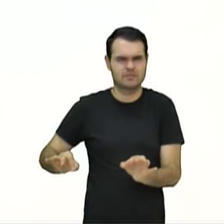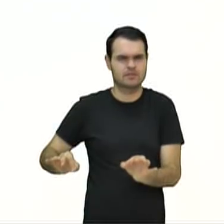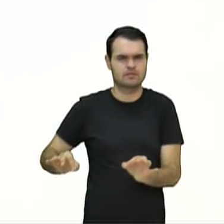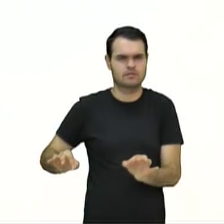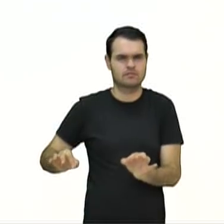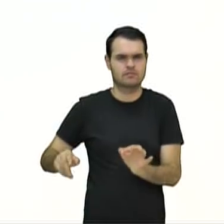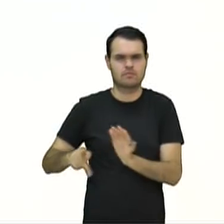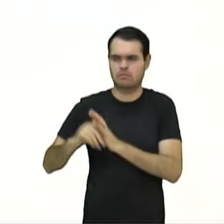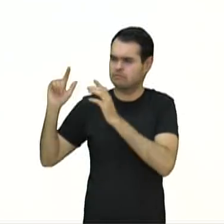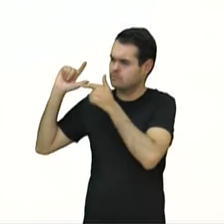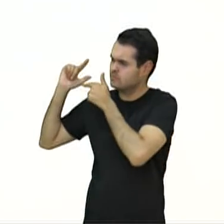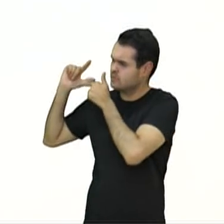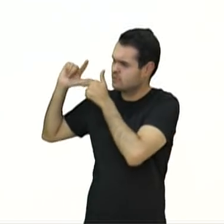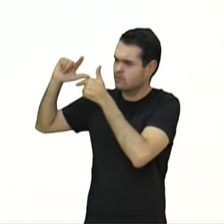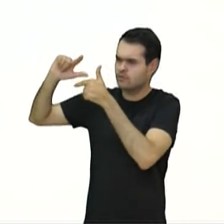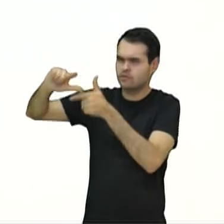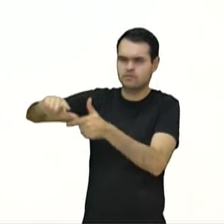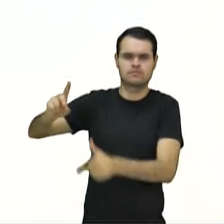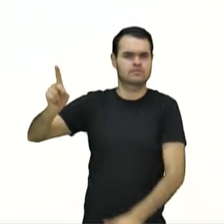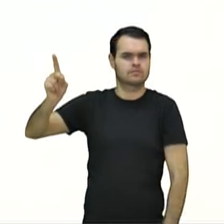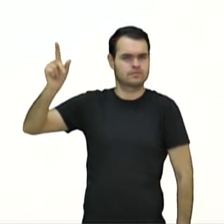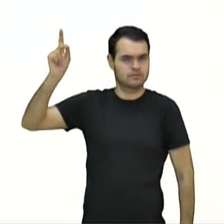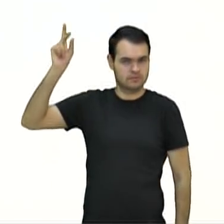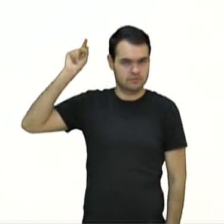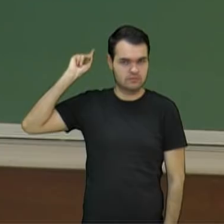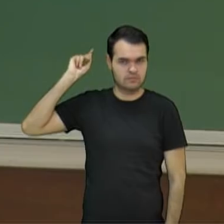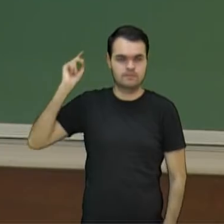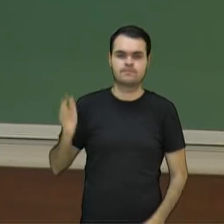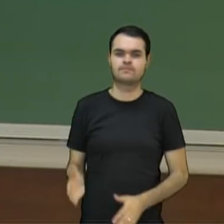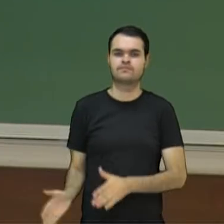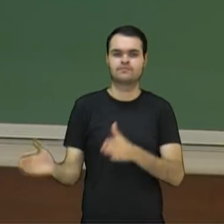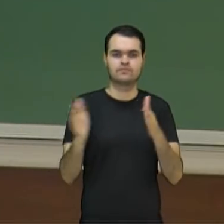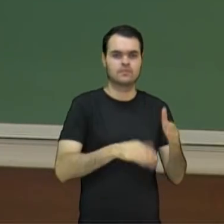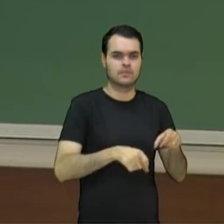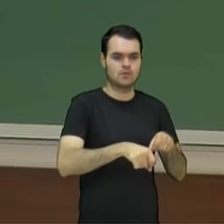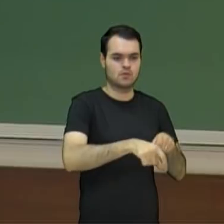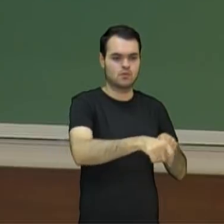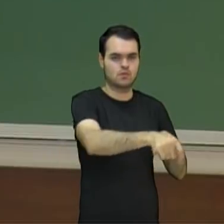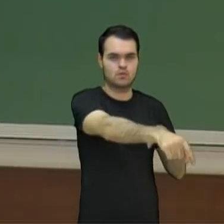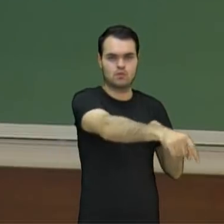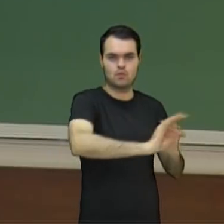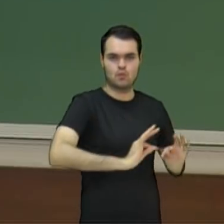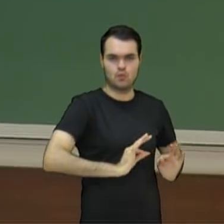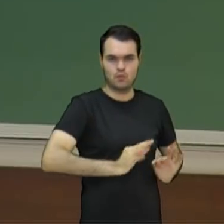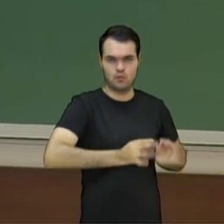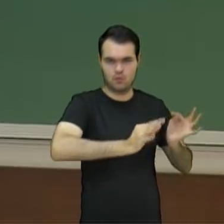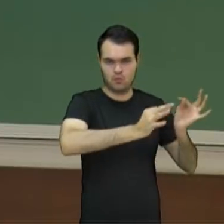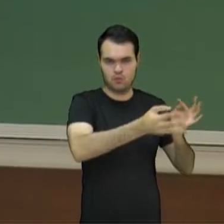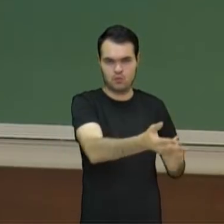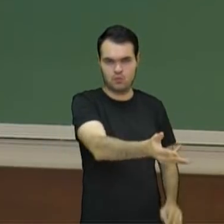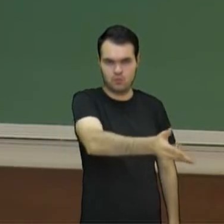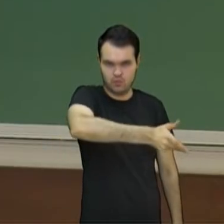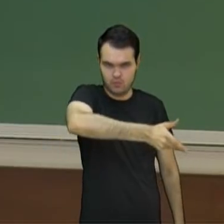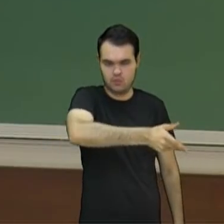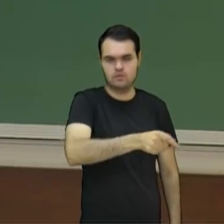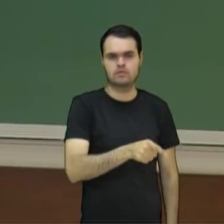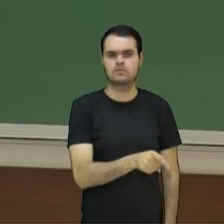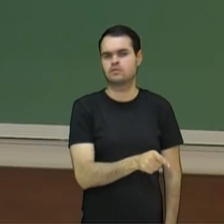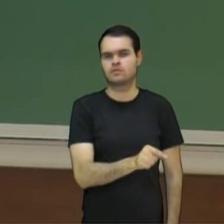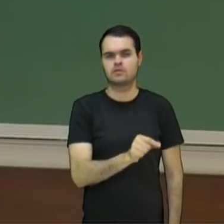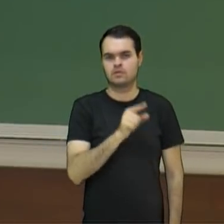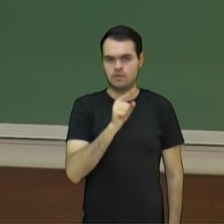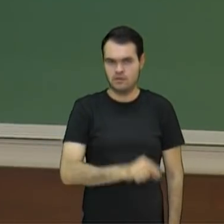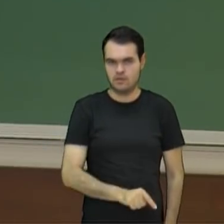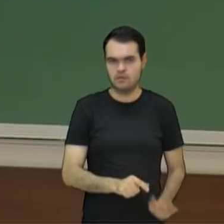são rudimentares, são antigas. Em compensação, na agricultura ou agropecuária intensiva,